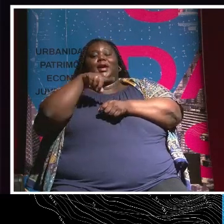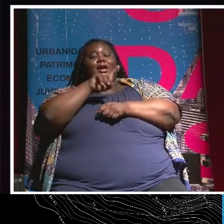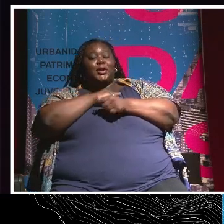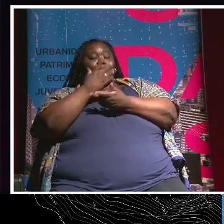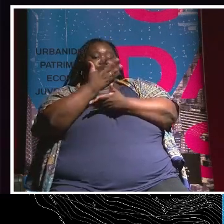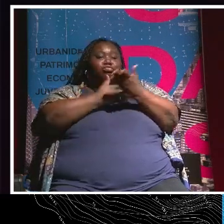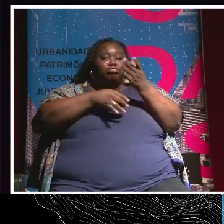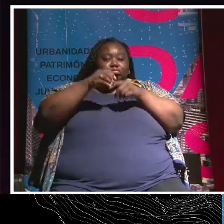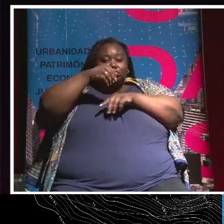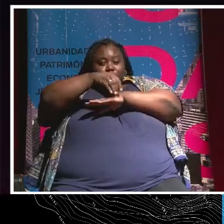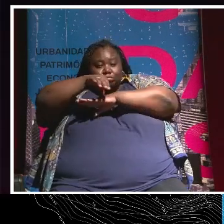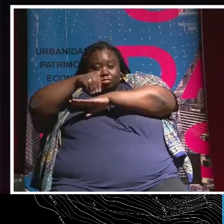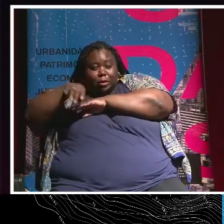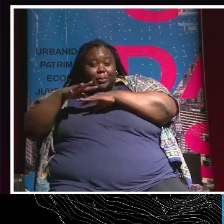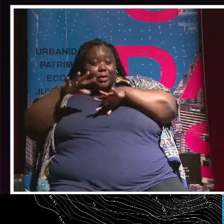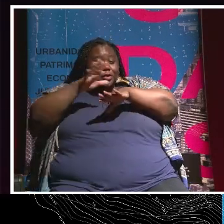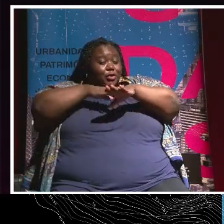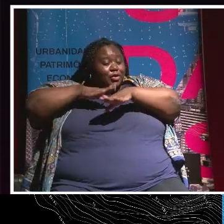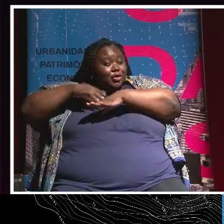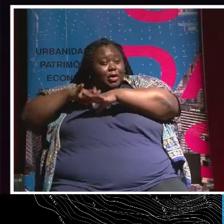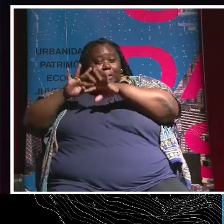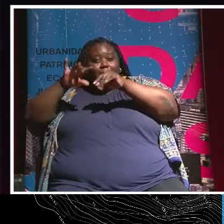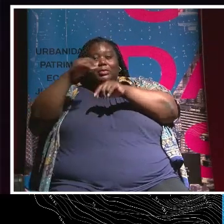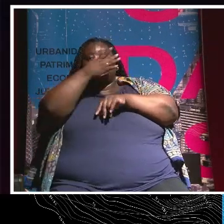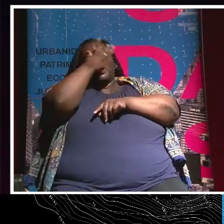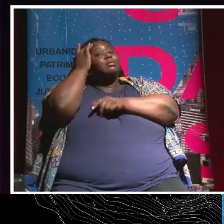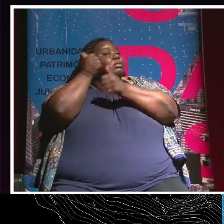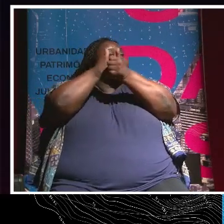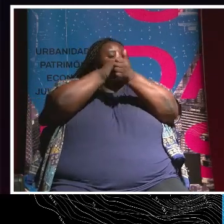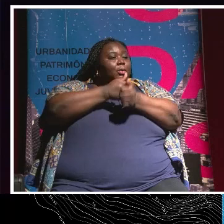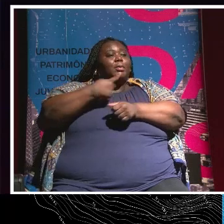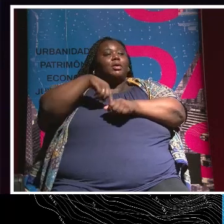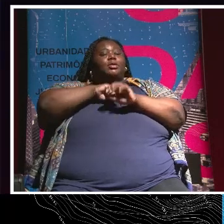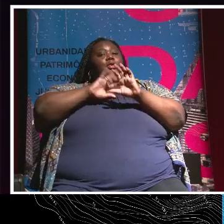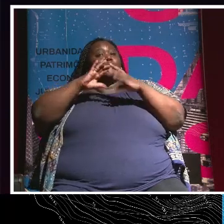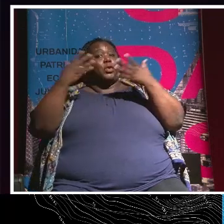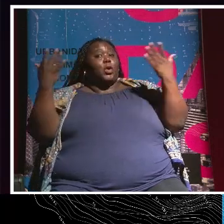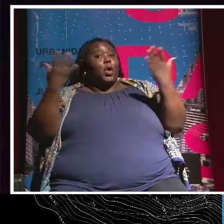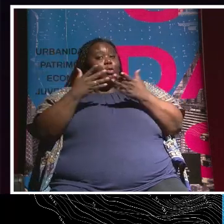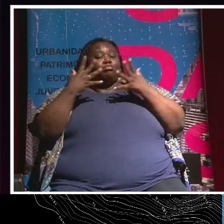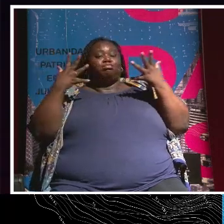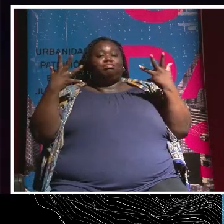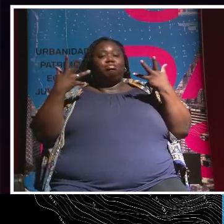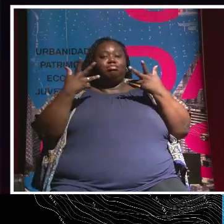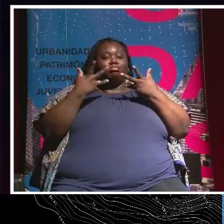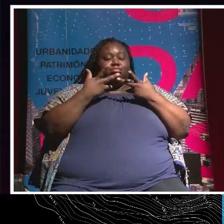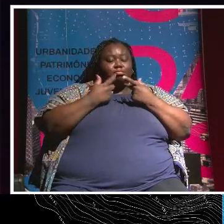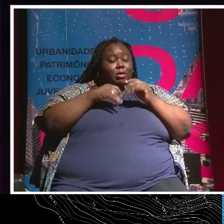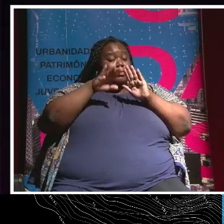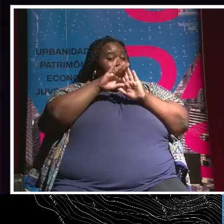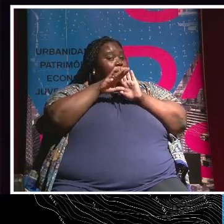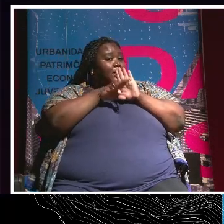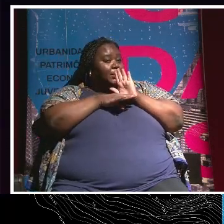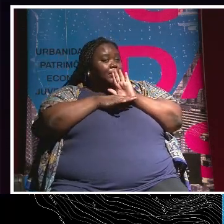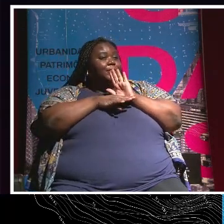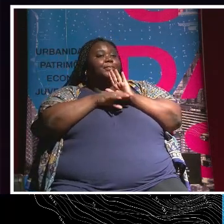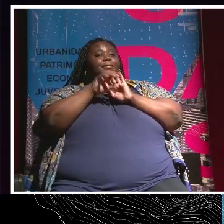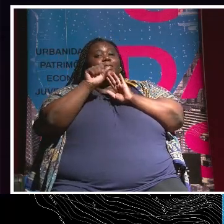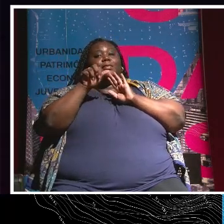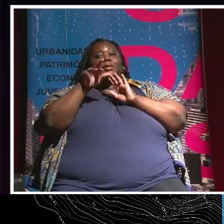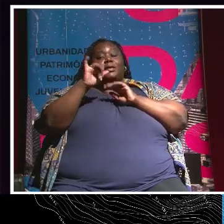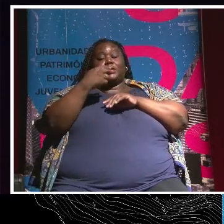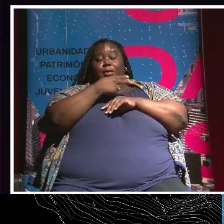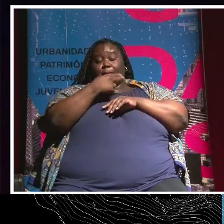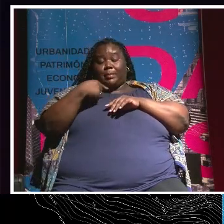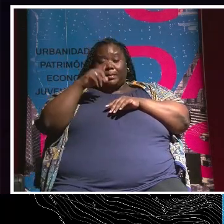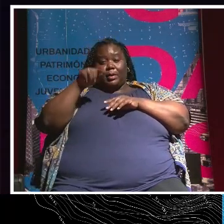compartilha, tá? Chama todo mundo para acompanhar o nosso seminário, que a programação de hoje está riquíssima. Sandrinha Flávia é o meu nome,